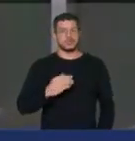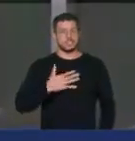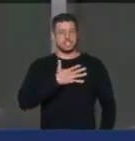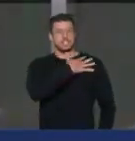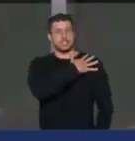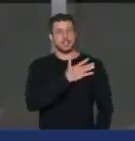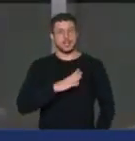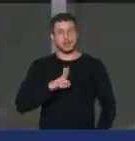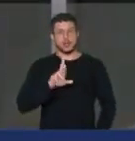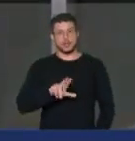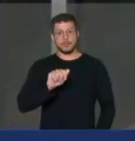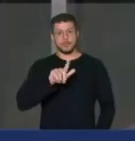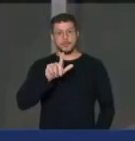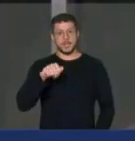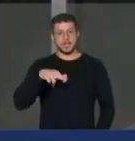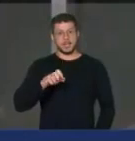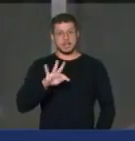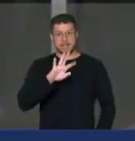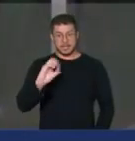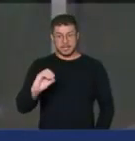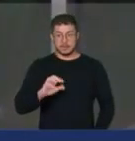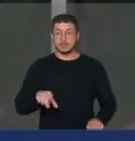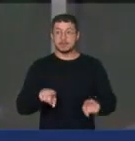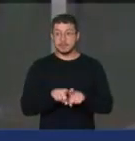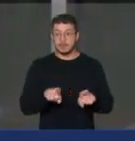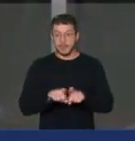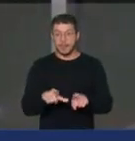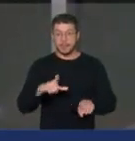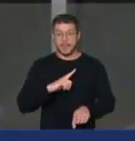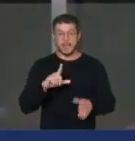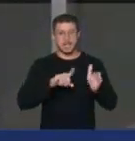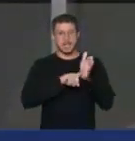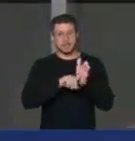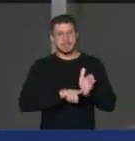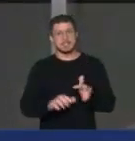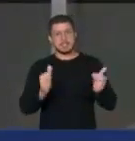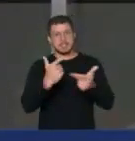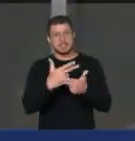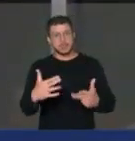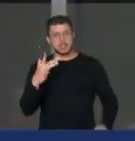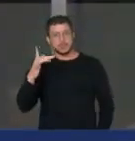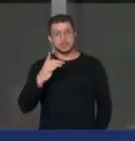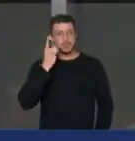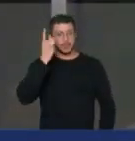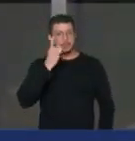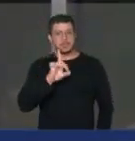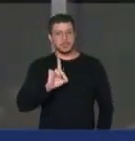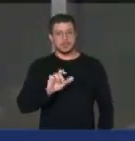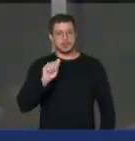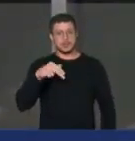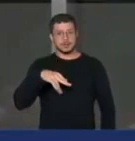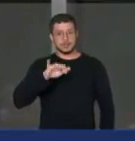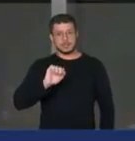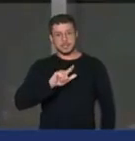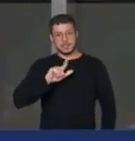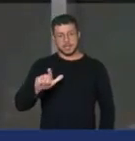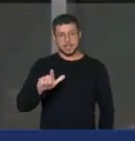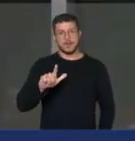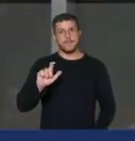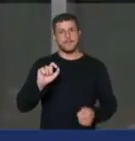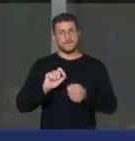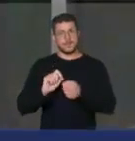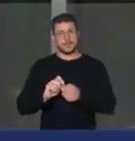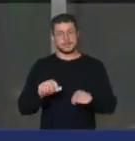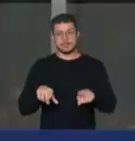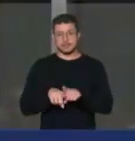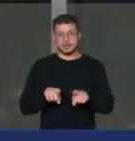tá sendo investigados as artimanhas do deputado Daniel Silveira junto com o senador Marcos Durval junto com